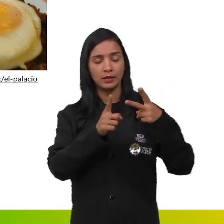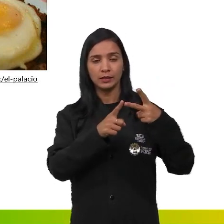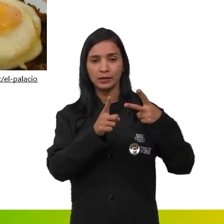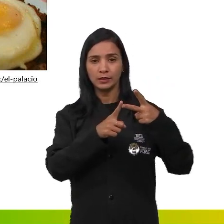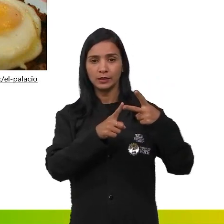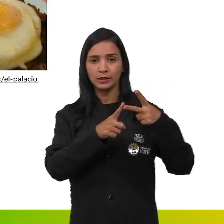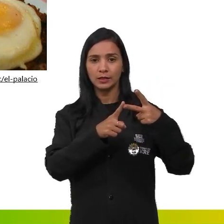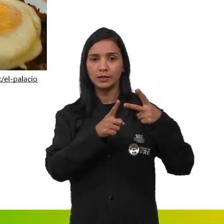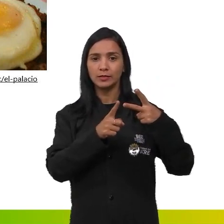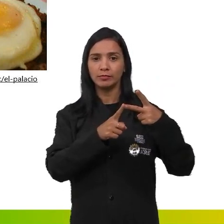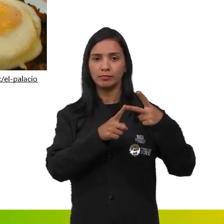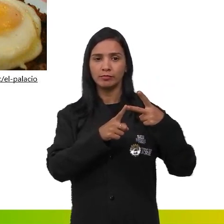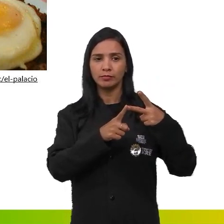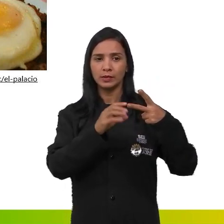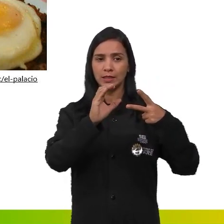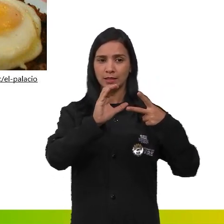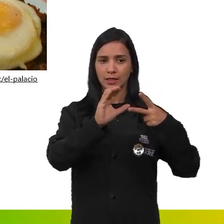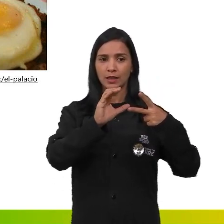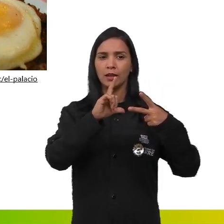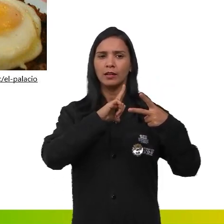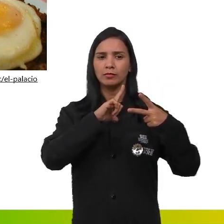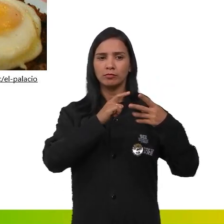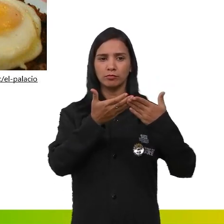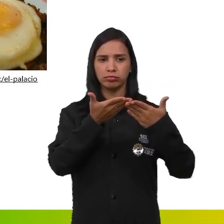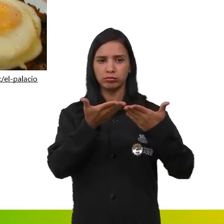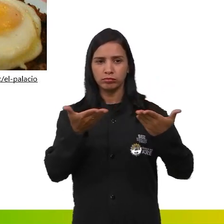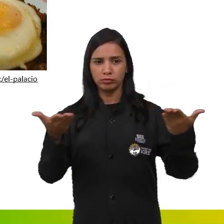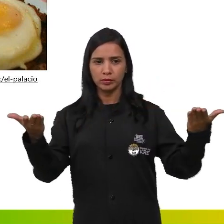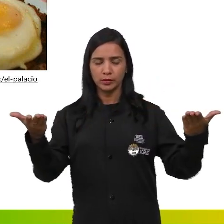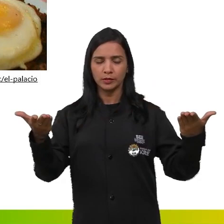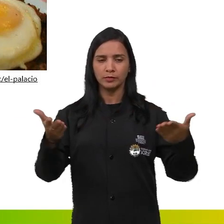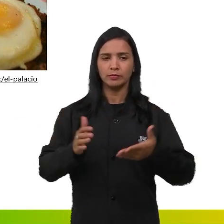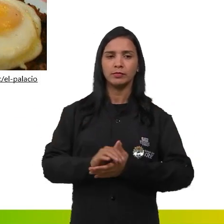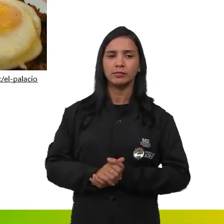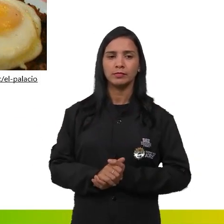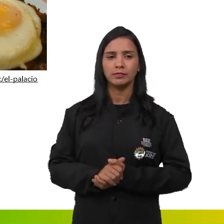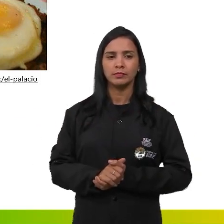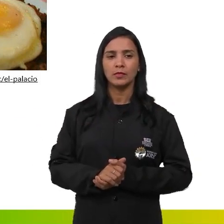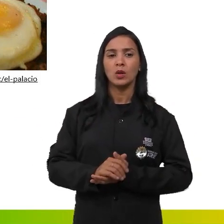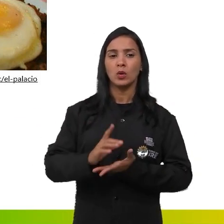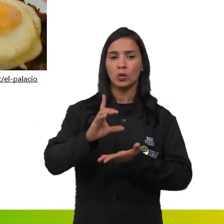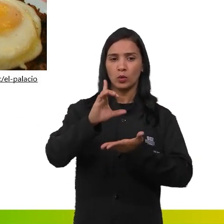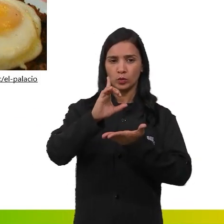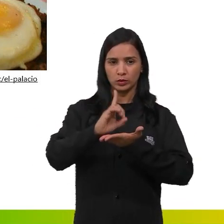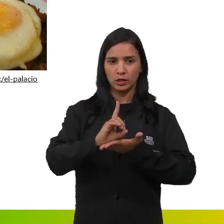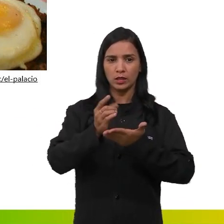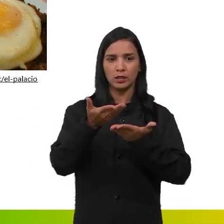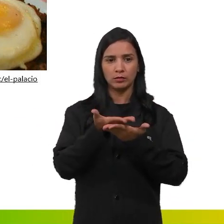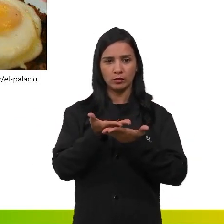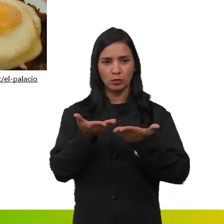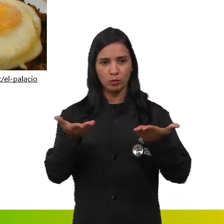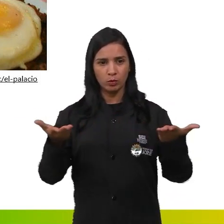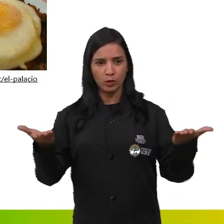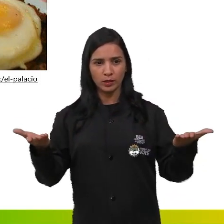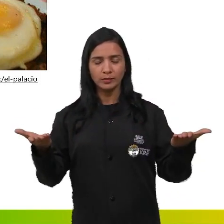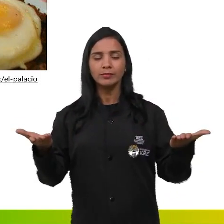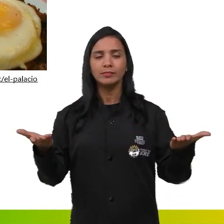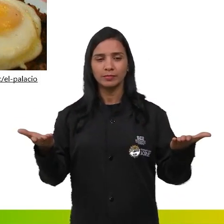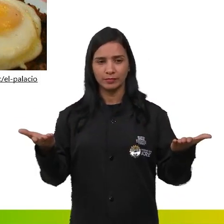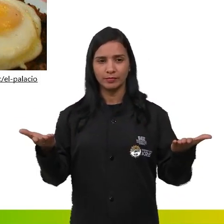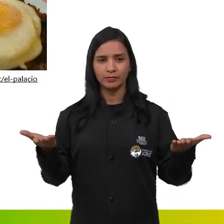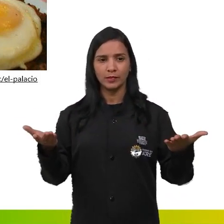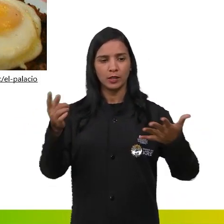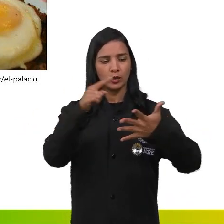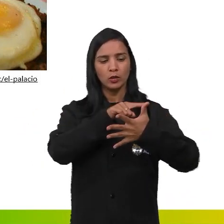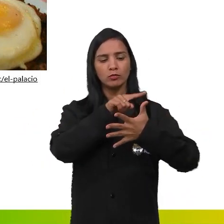many e how many. Letra D, how much e how much. E na letra